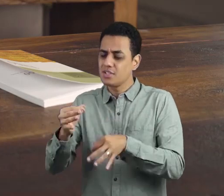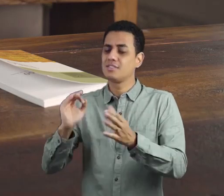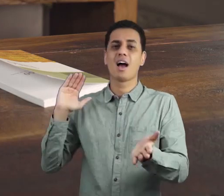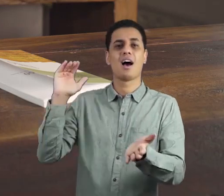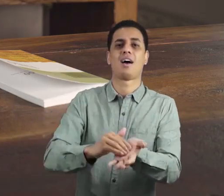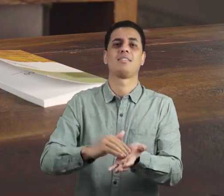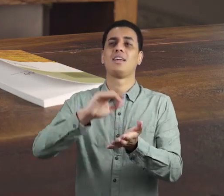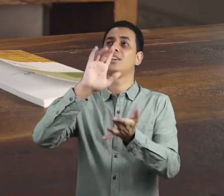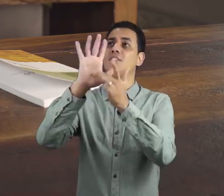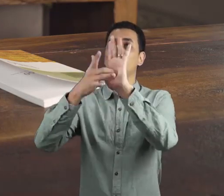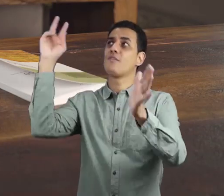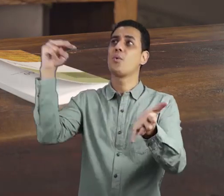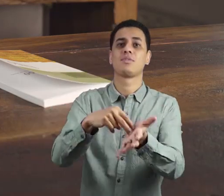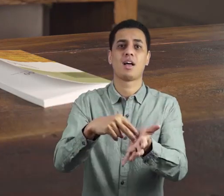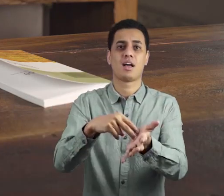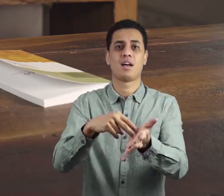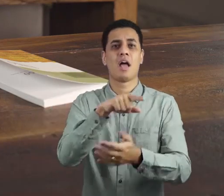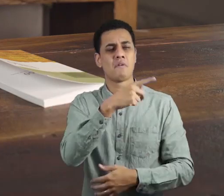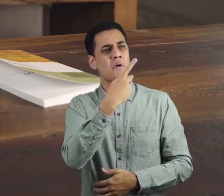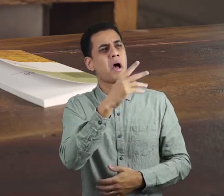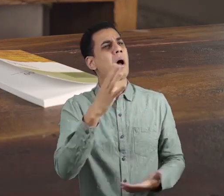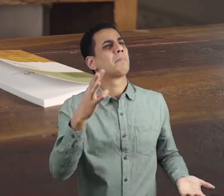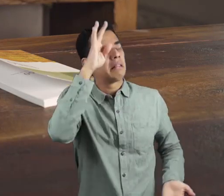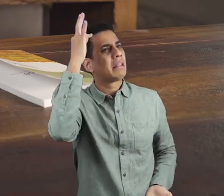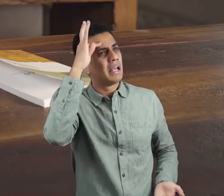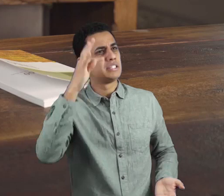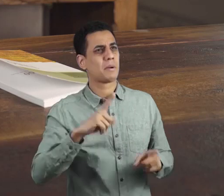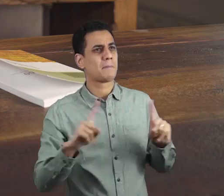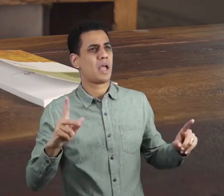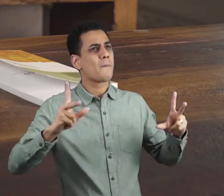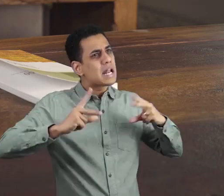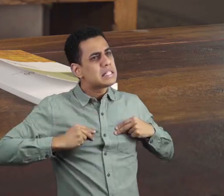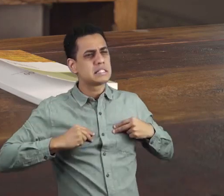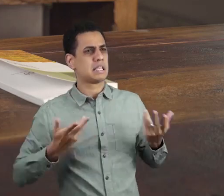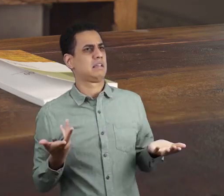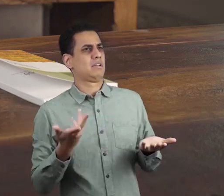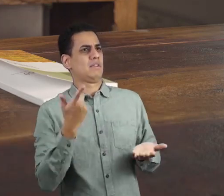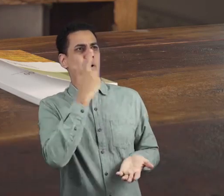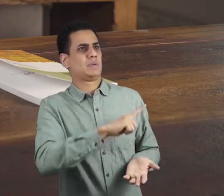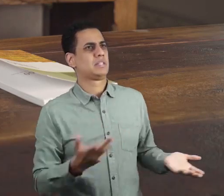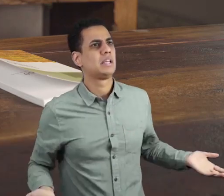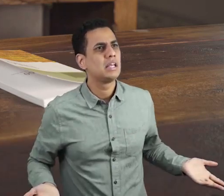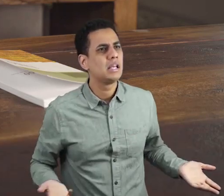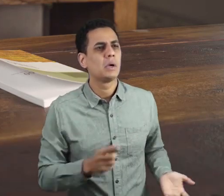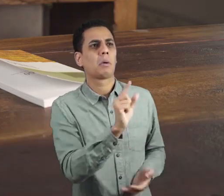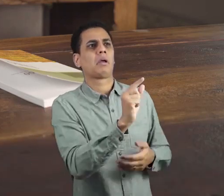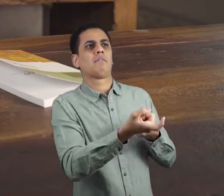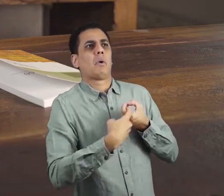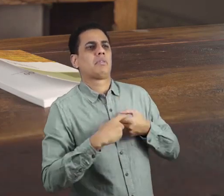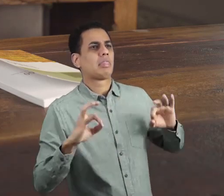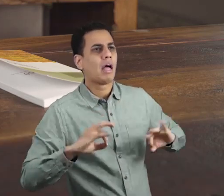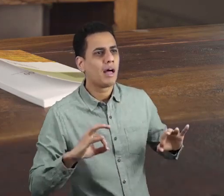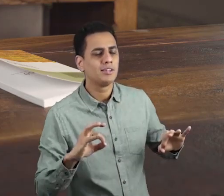justa do que qualquer justiça de empregador que faça por você. Se você esperar no Senhor, Deus há de honrar, e durante todo esse